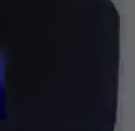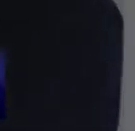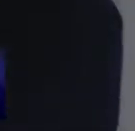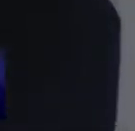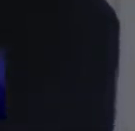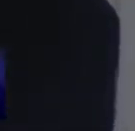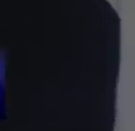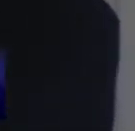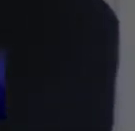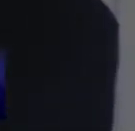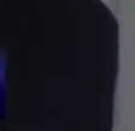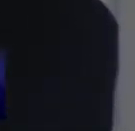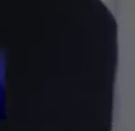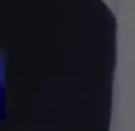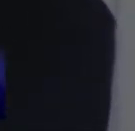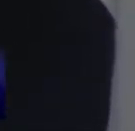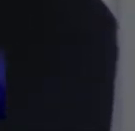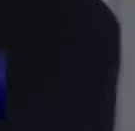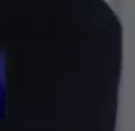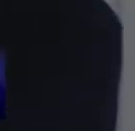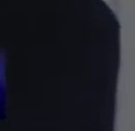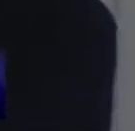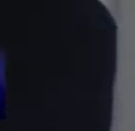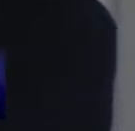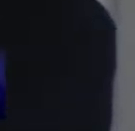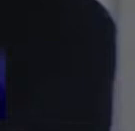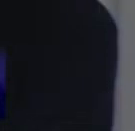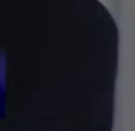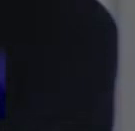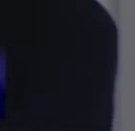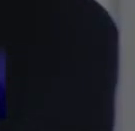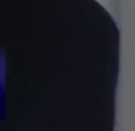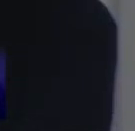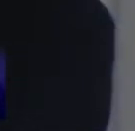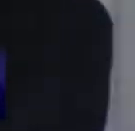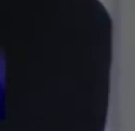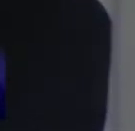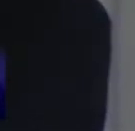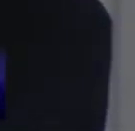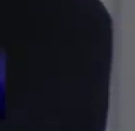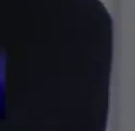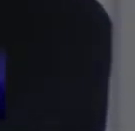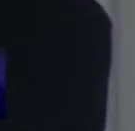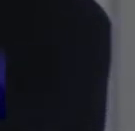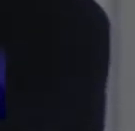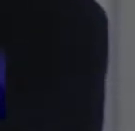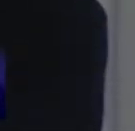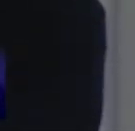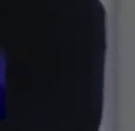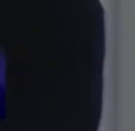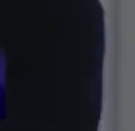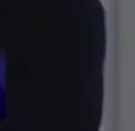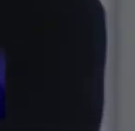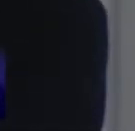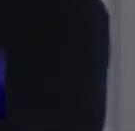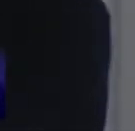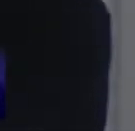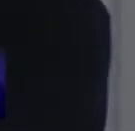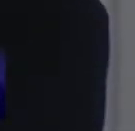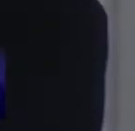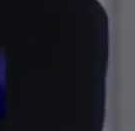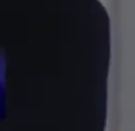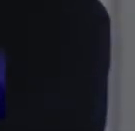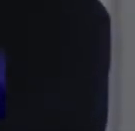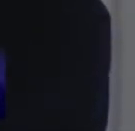aqui no dia e de repente já tem nome. Quando você chega lá na rua, já tem nome a rua. Então, eu